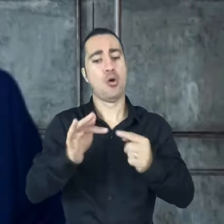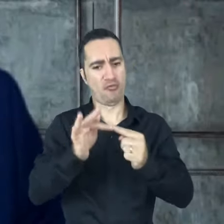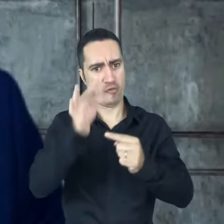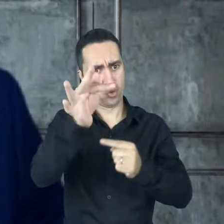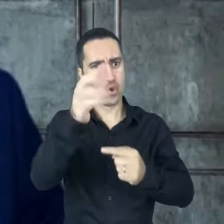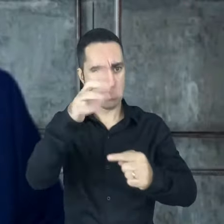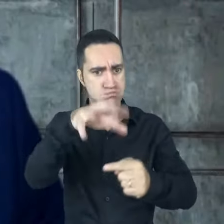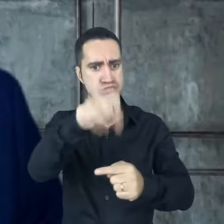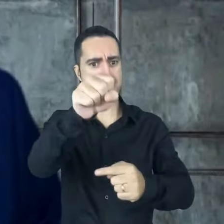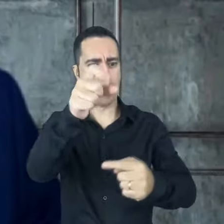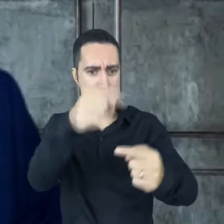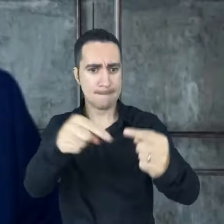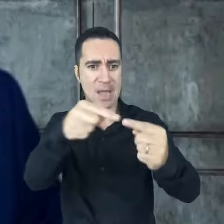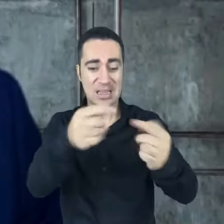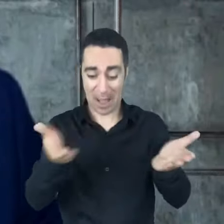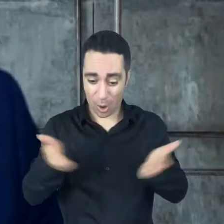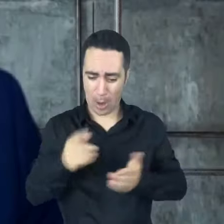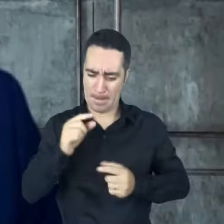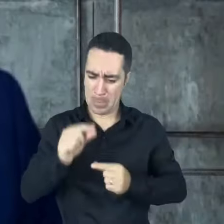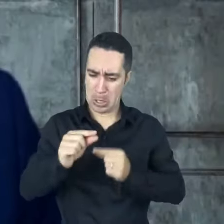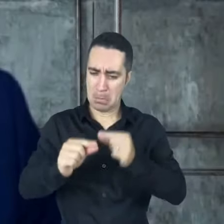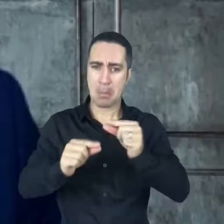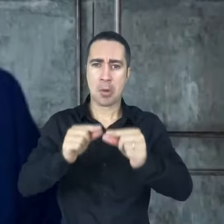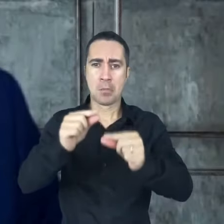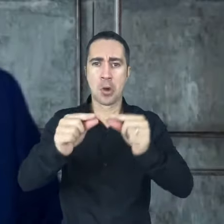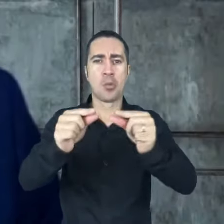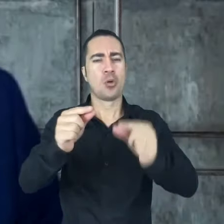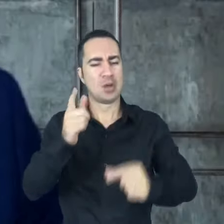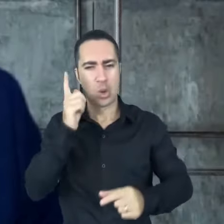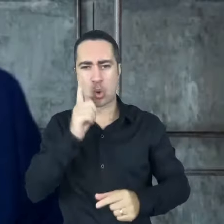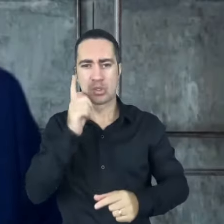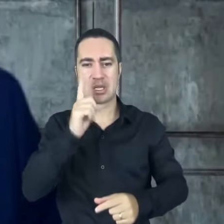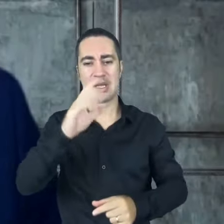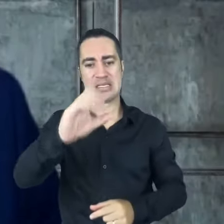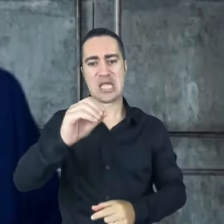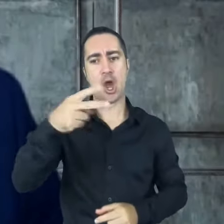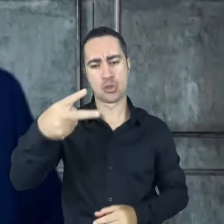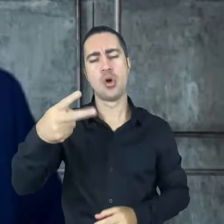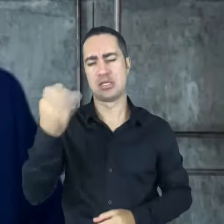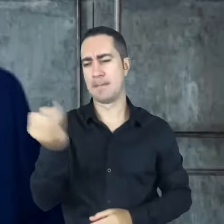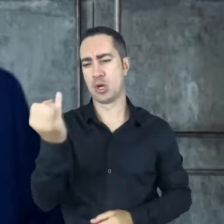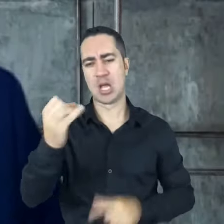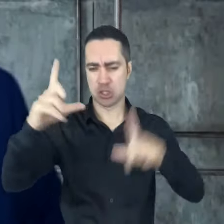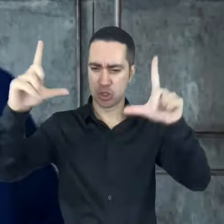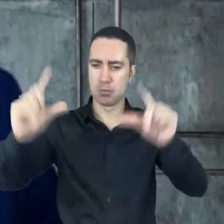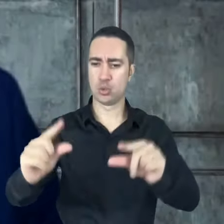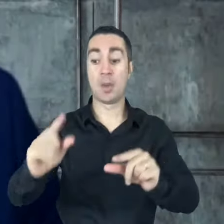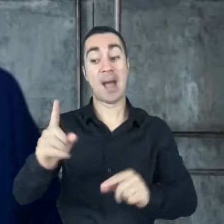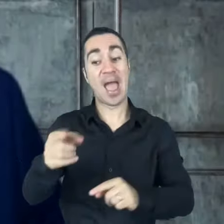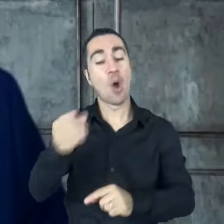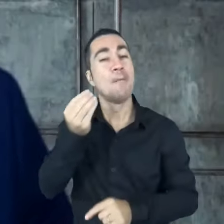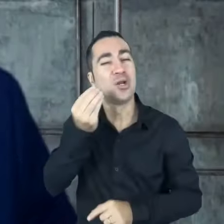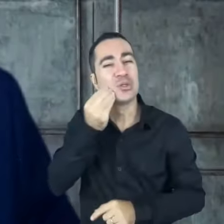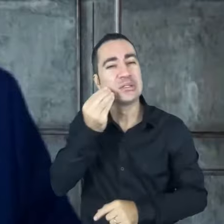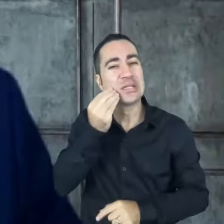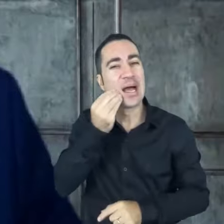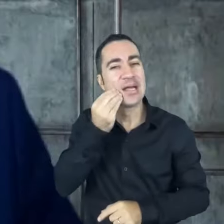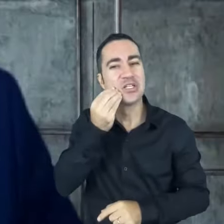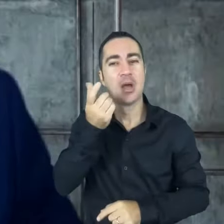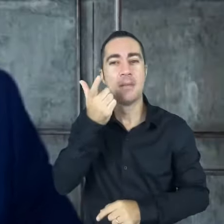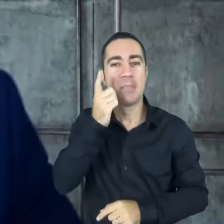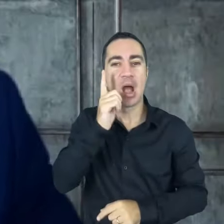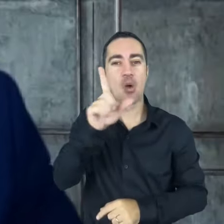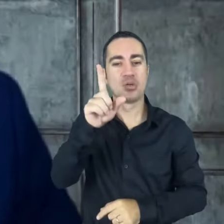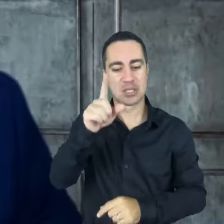de carbono é importante. Carbono, tenho clareza que é uma oportunidade que vira compliance.